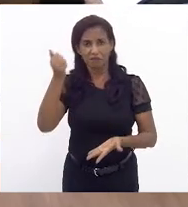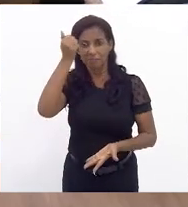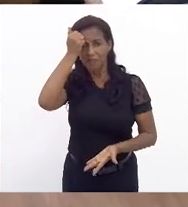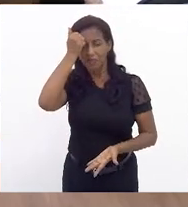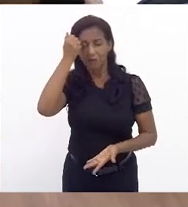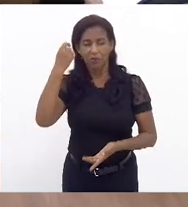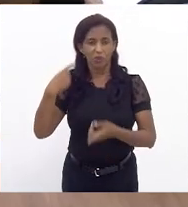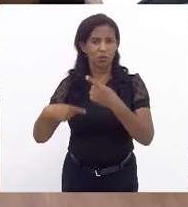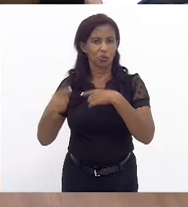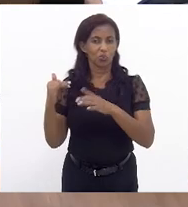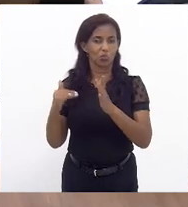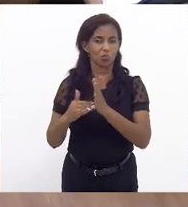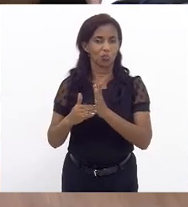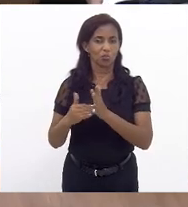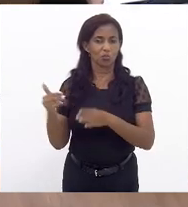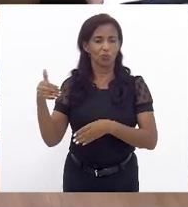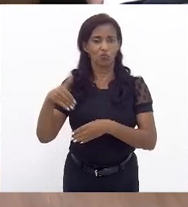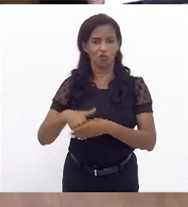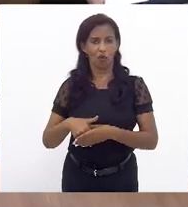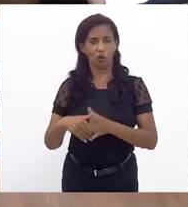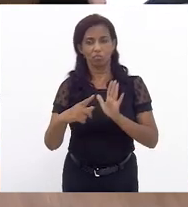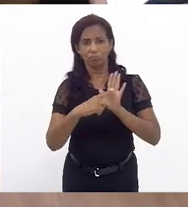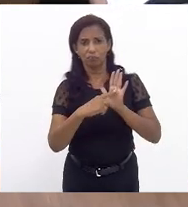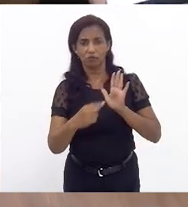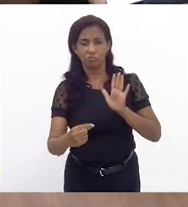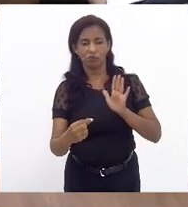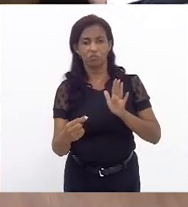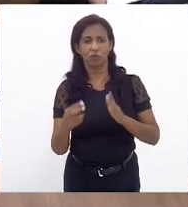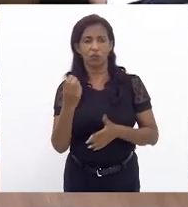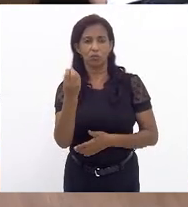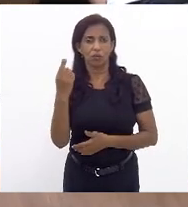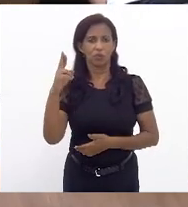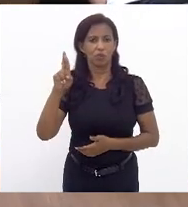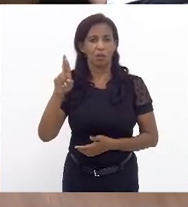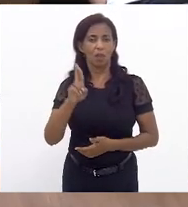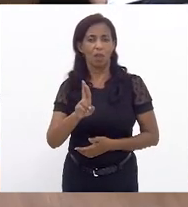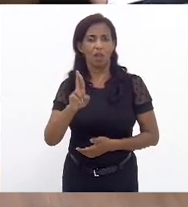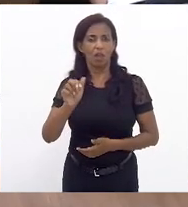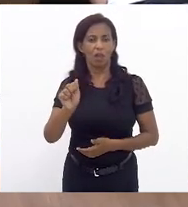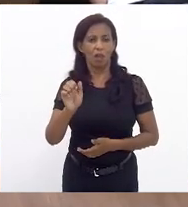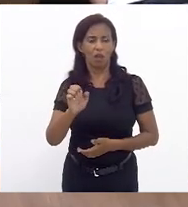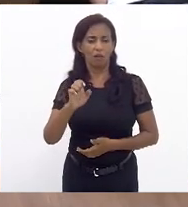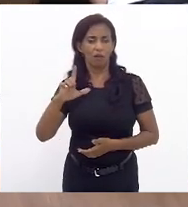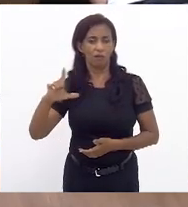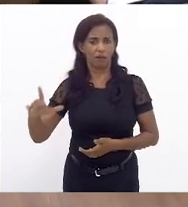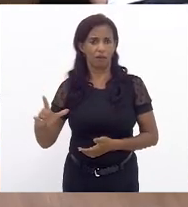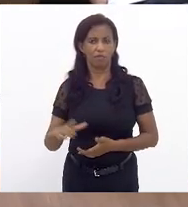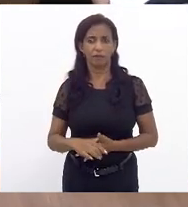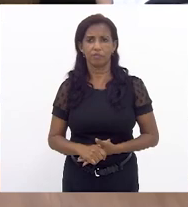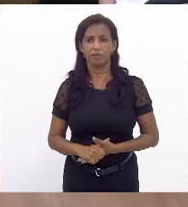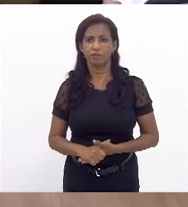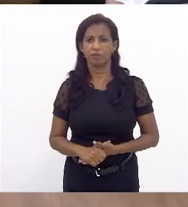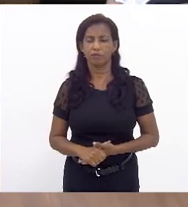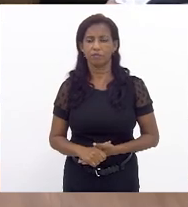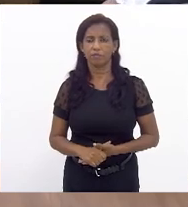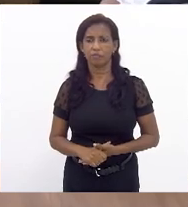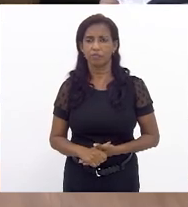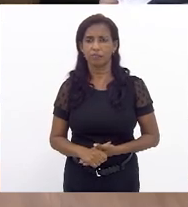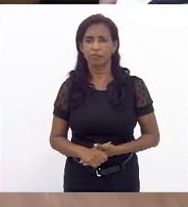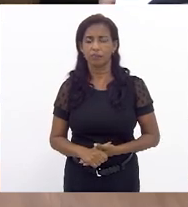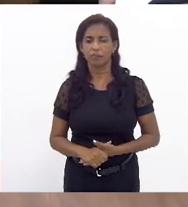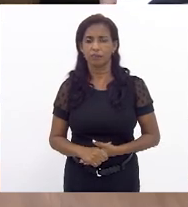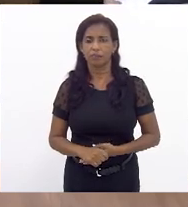último voto que fizemos para a indicação do senhor Rafael Pena alguma